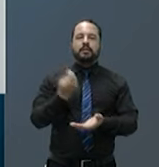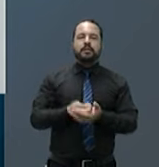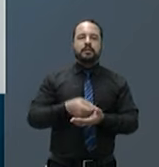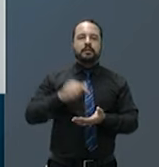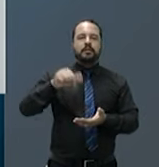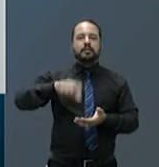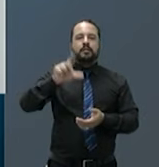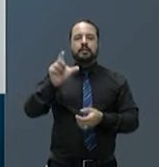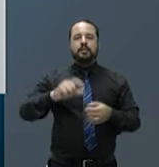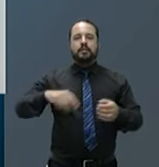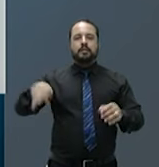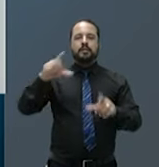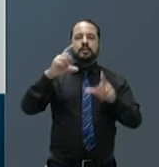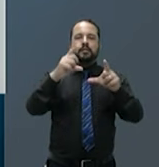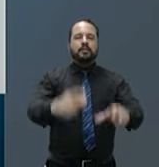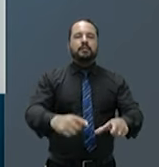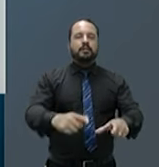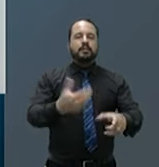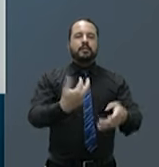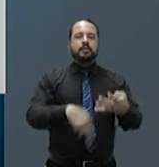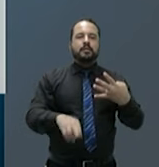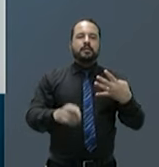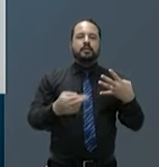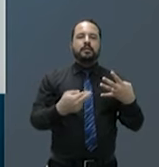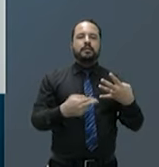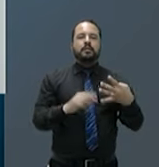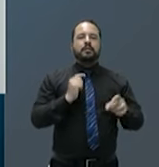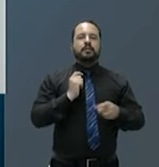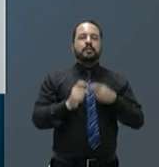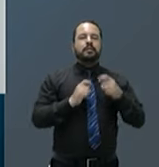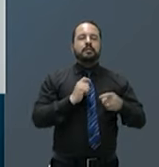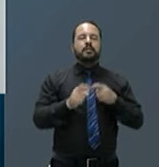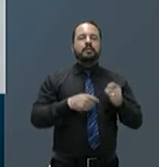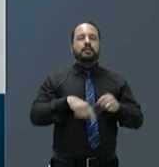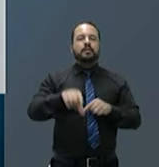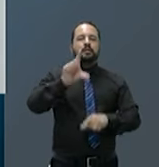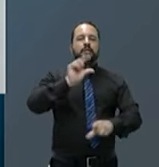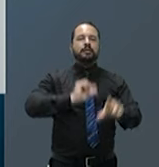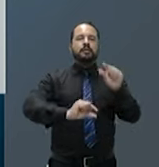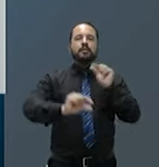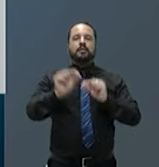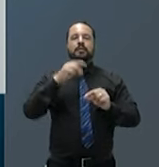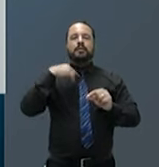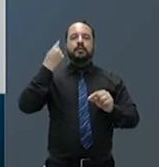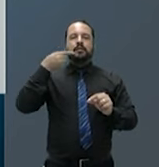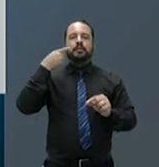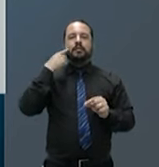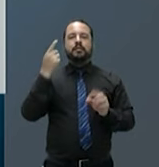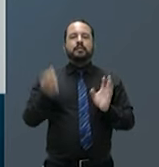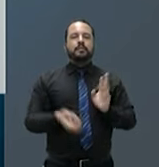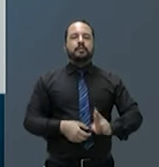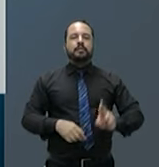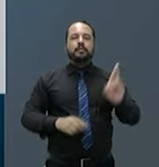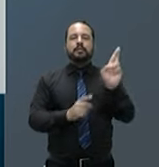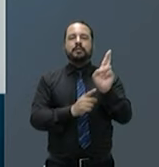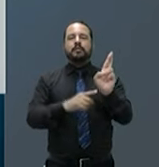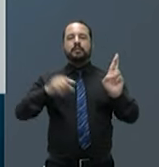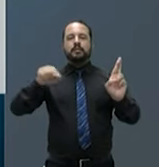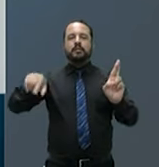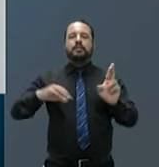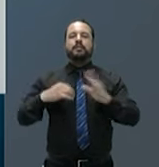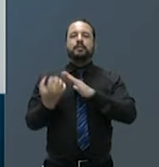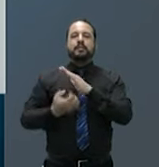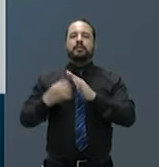muito recente que determinou a nomeação de administrador e advogados ativos para representar o Westland